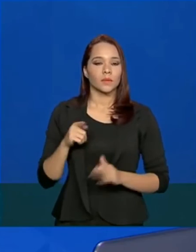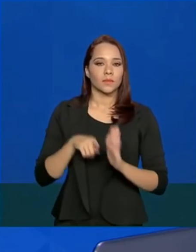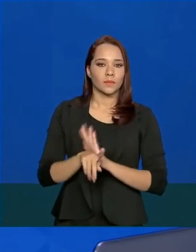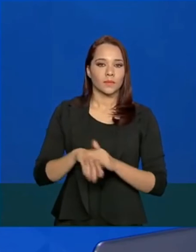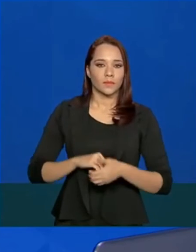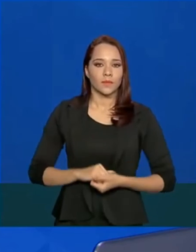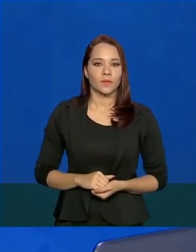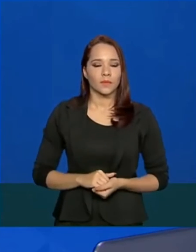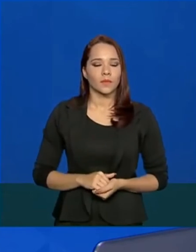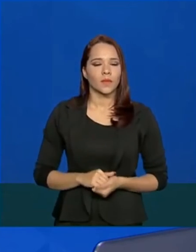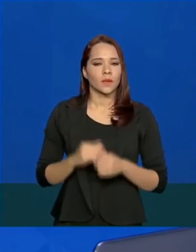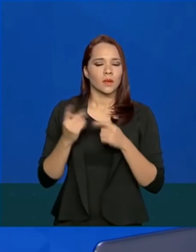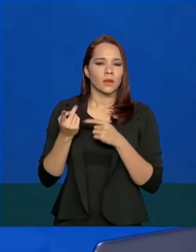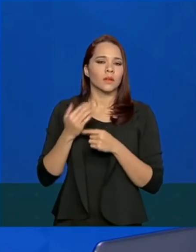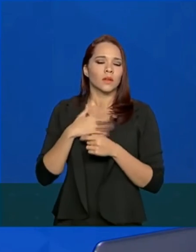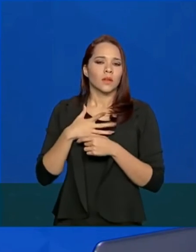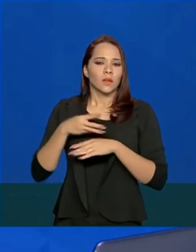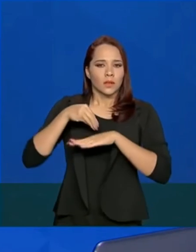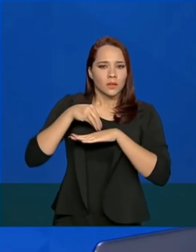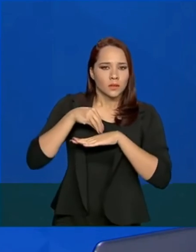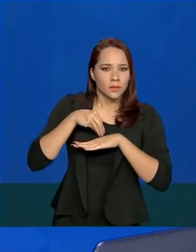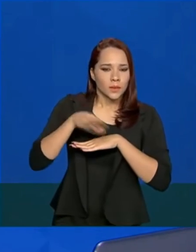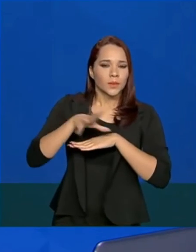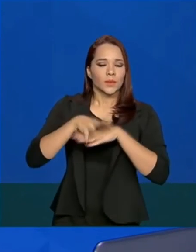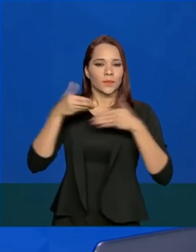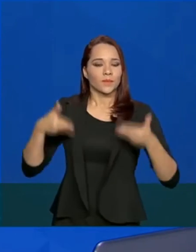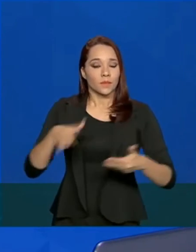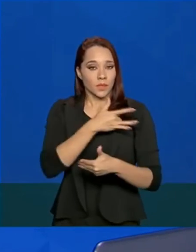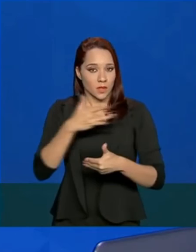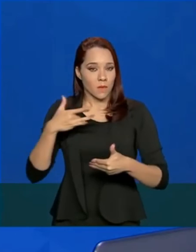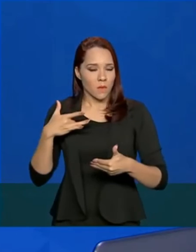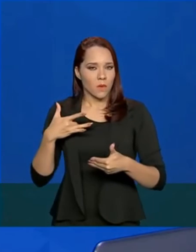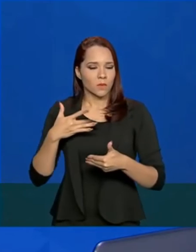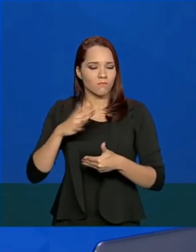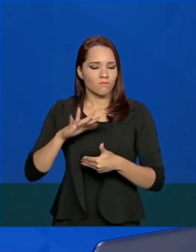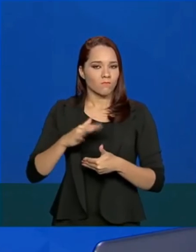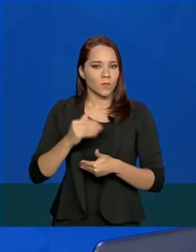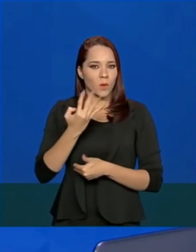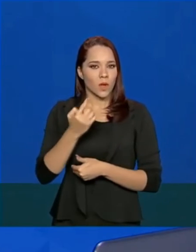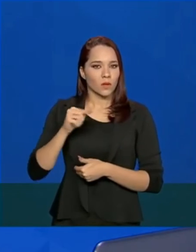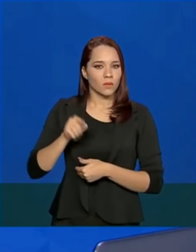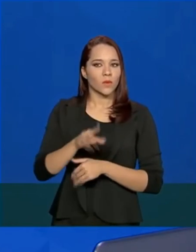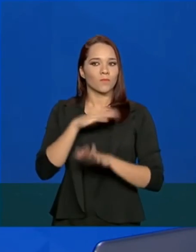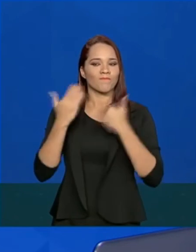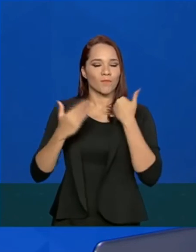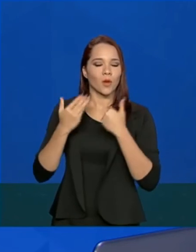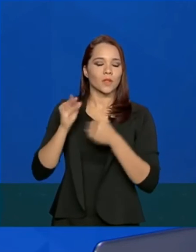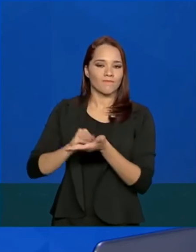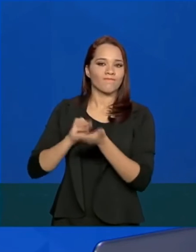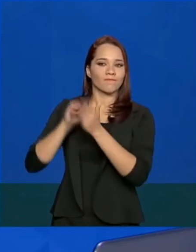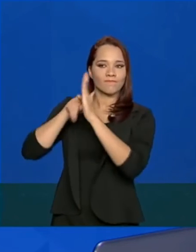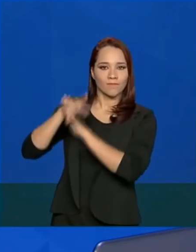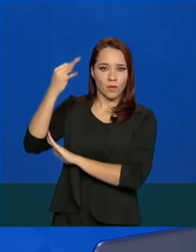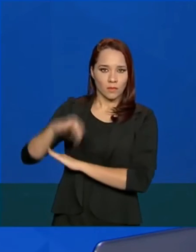seguinte pergunta: de acordo com as últimas divulgações do Ministério da Saúde, há cerca de 4.000 óbitos em investigação. Mesmo